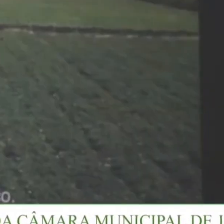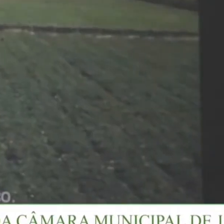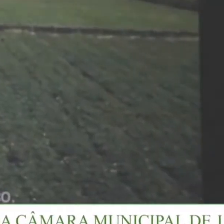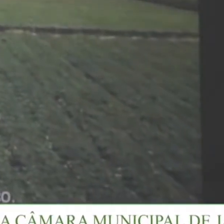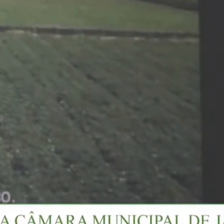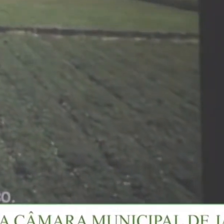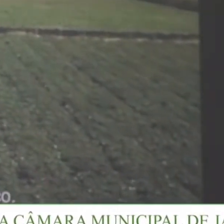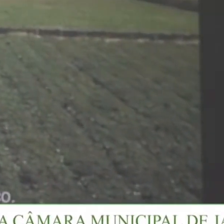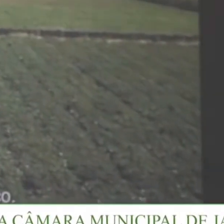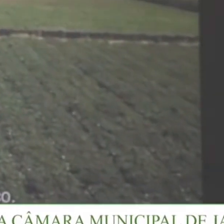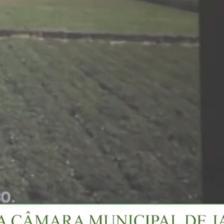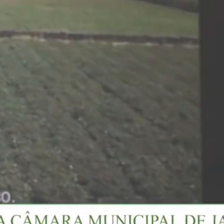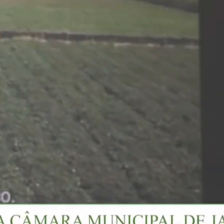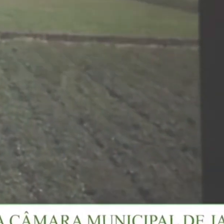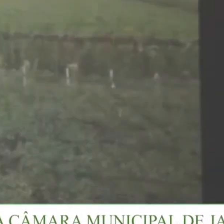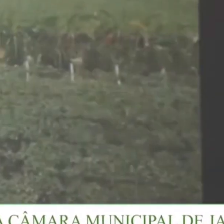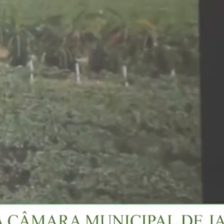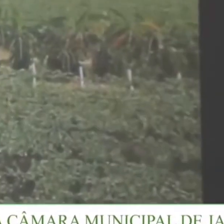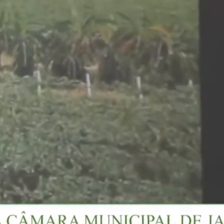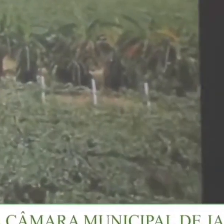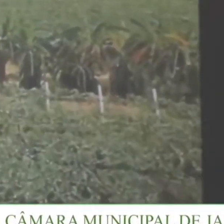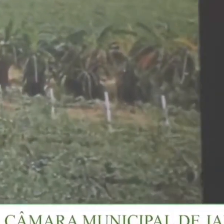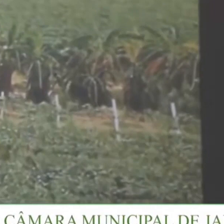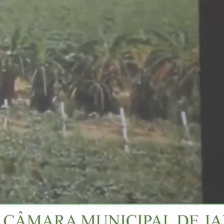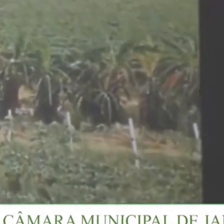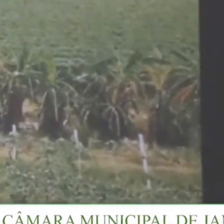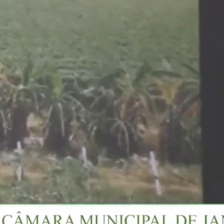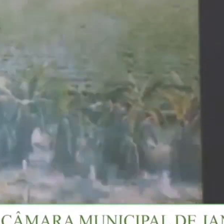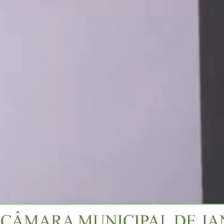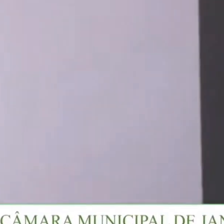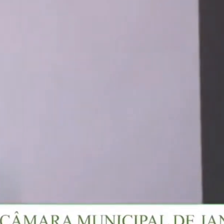e aumento do poder econômico.